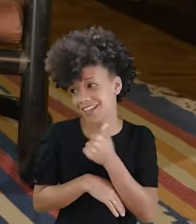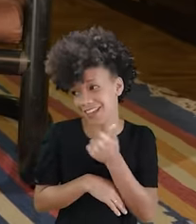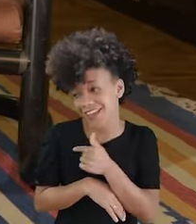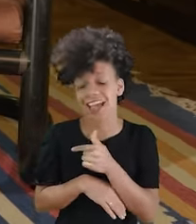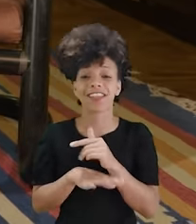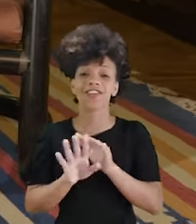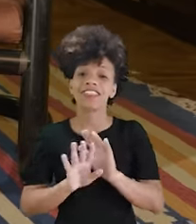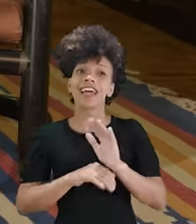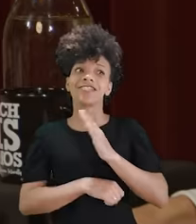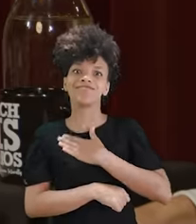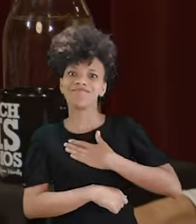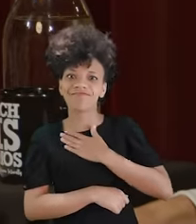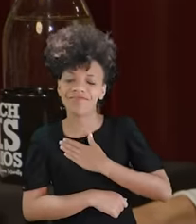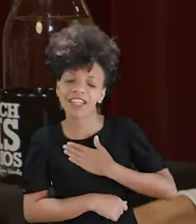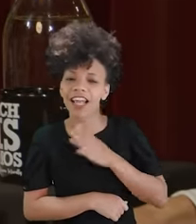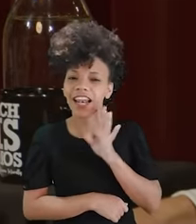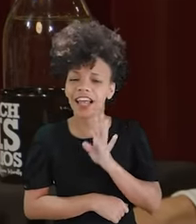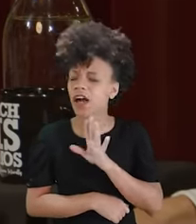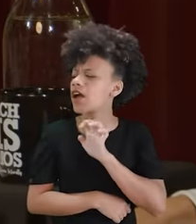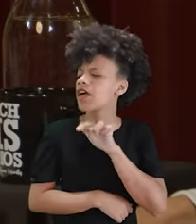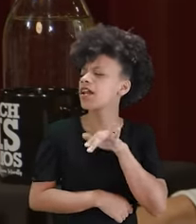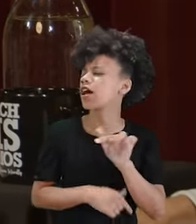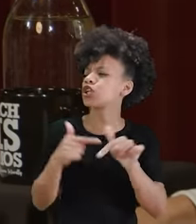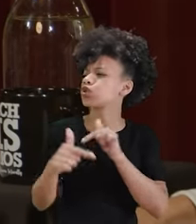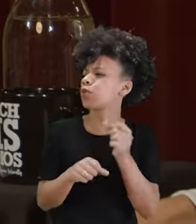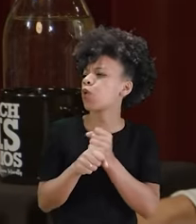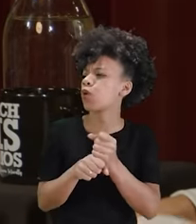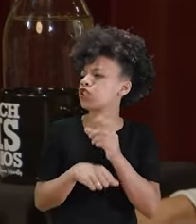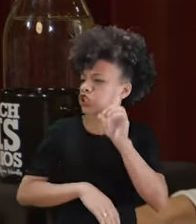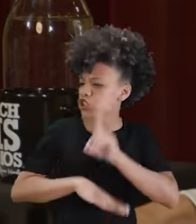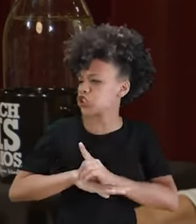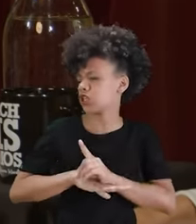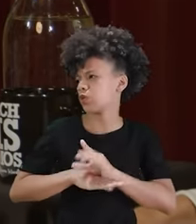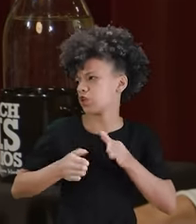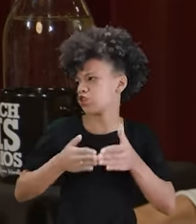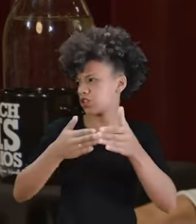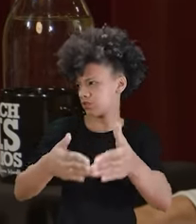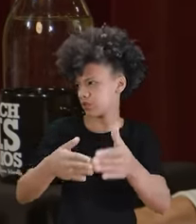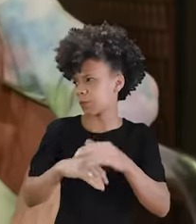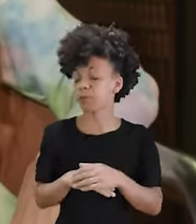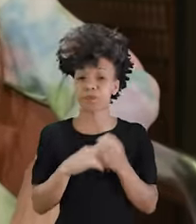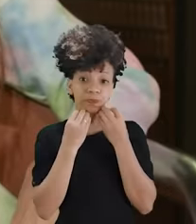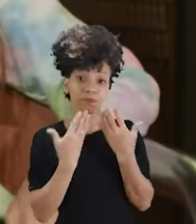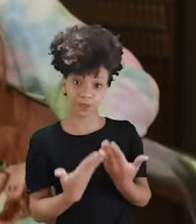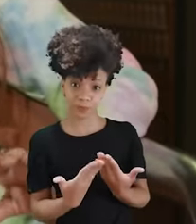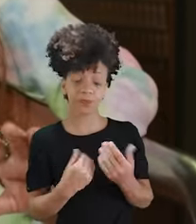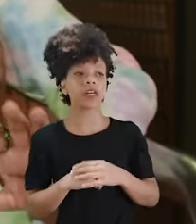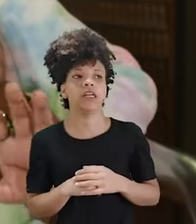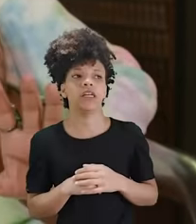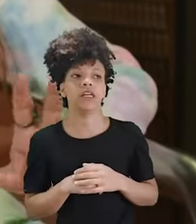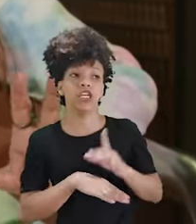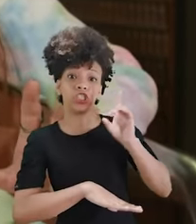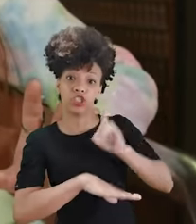as coisas que ela vai contar são legais ele você trabalhou quanto tempo como diretora de navio me explica isso daqui bom